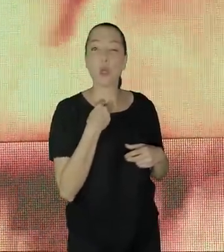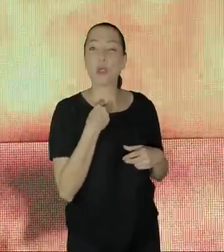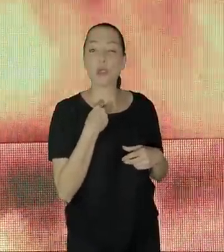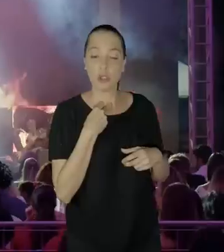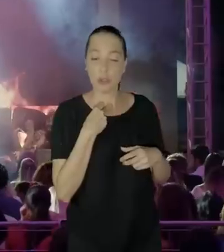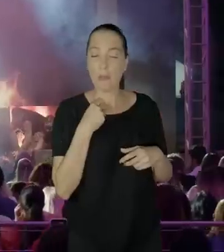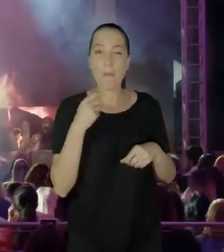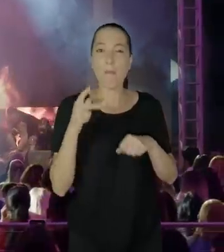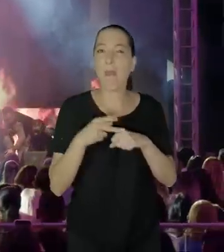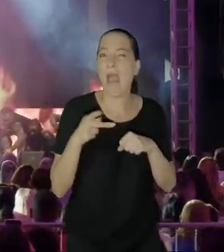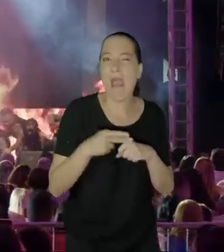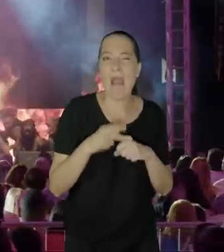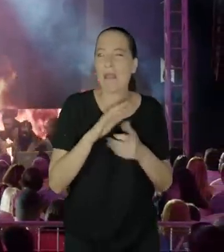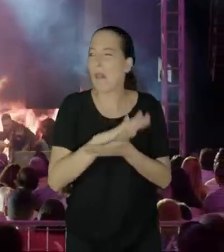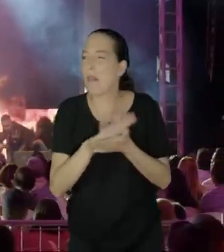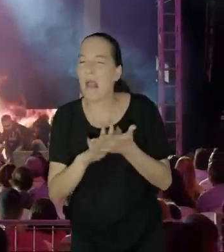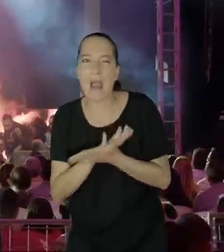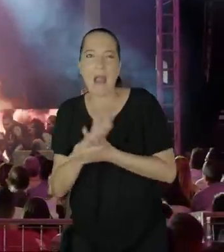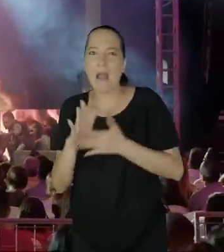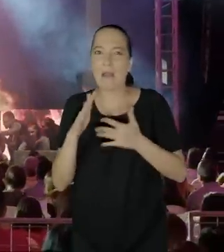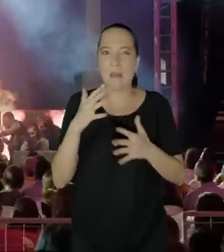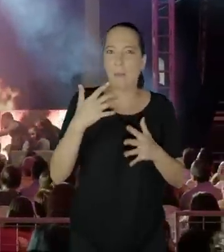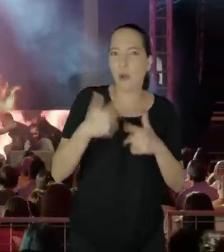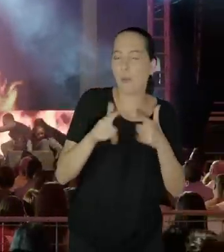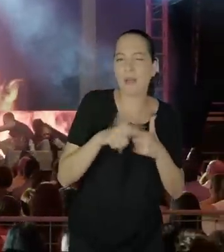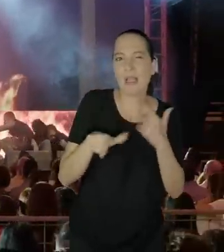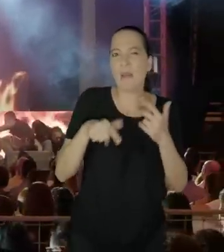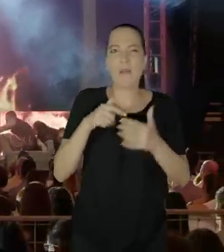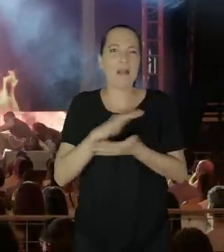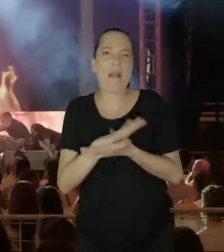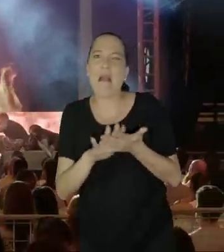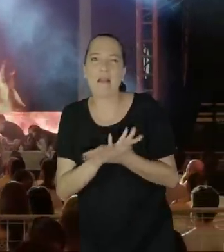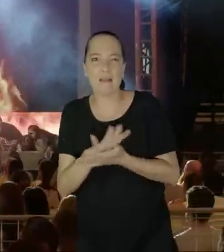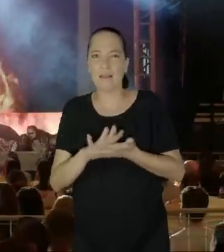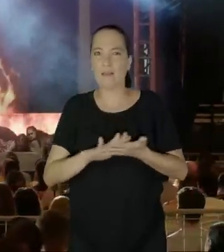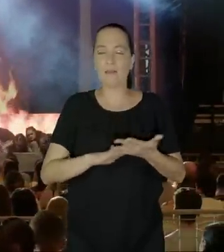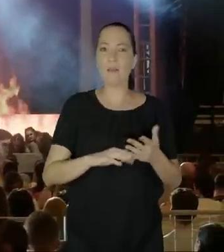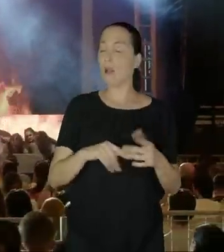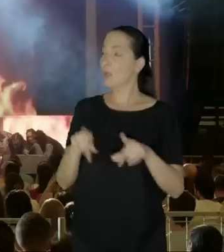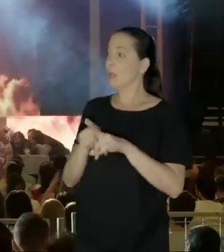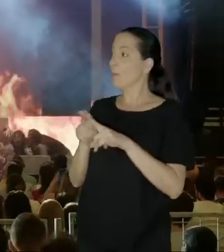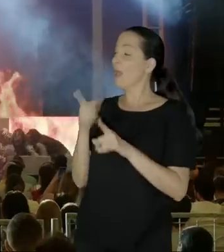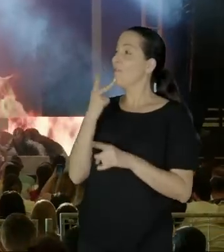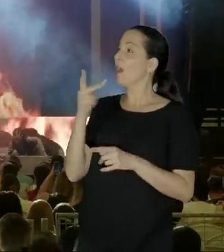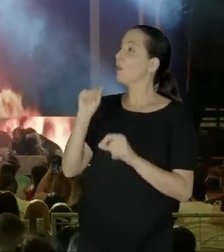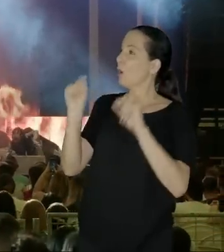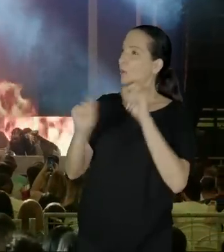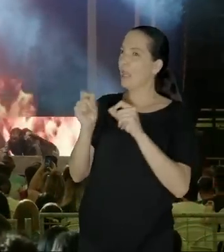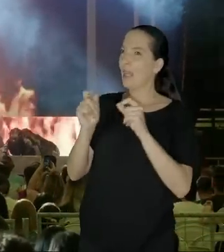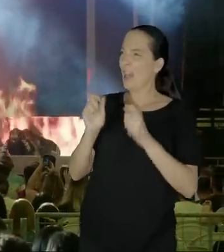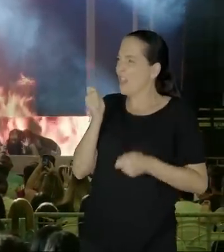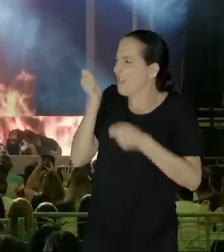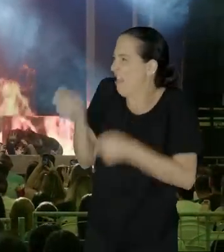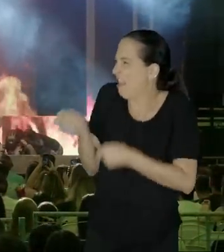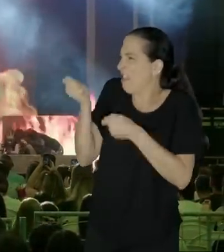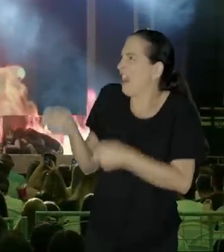alguma. Também foi dito: não tentarás o Senhor teu Deus.